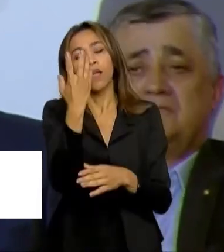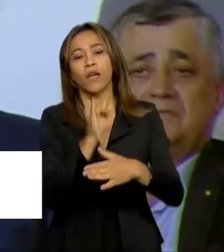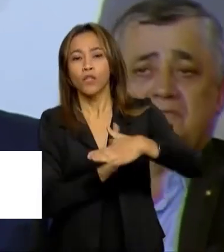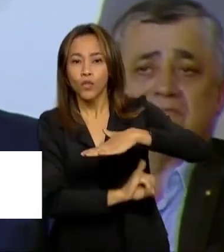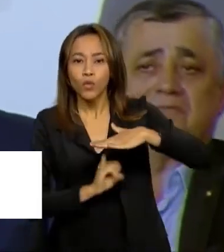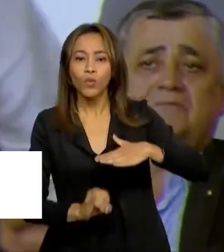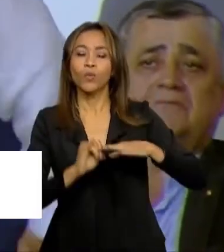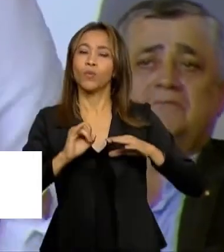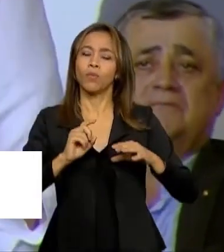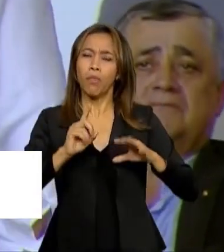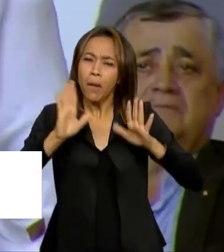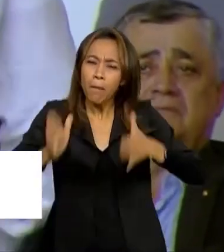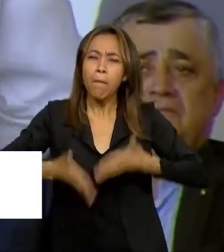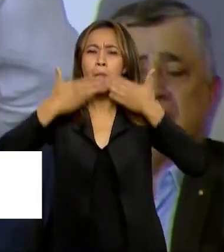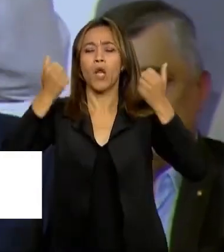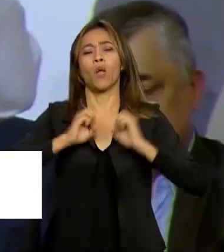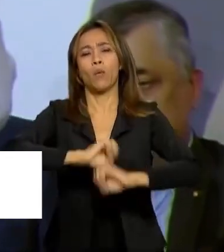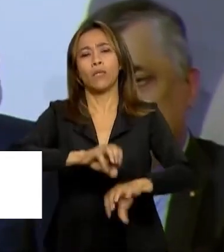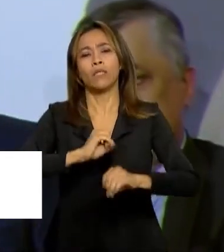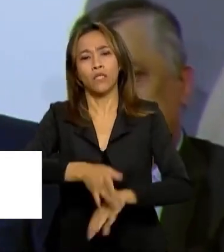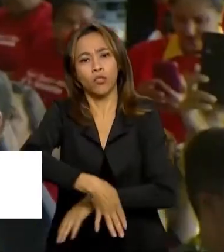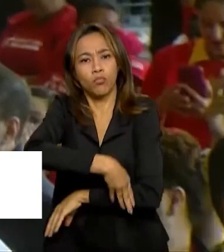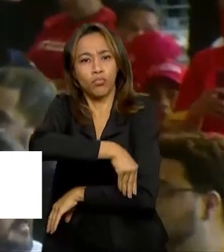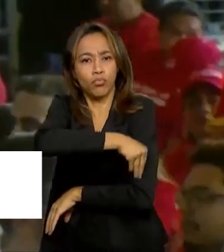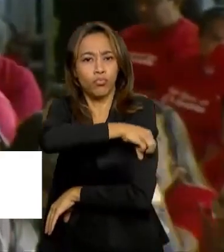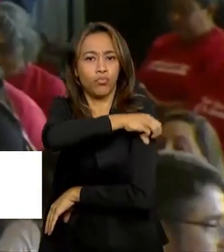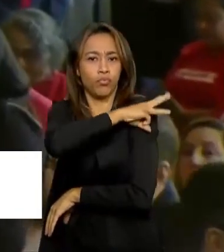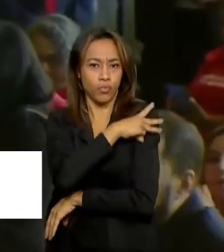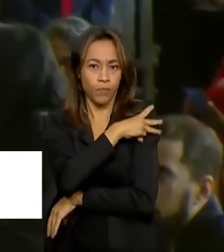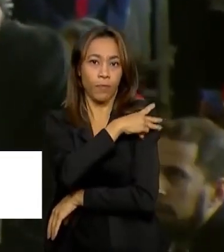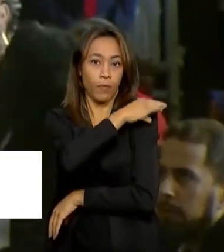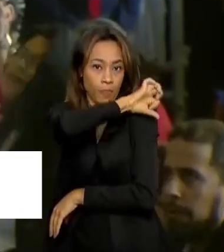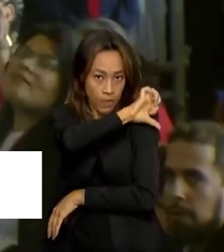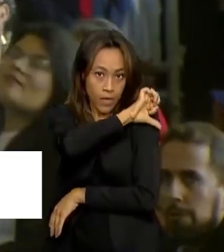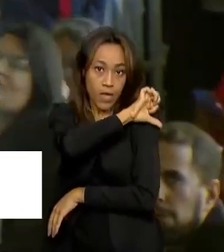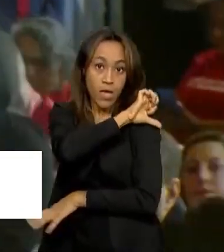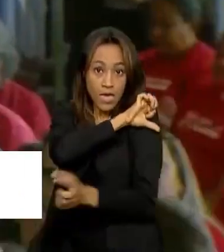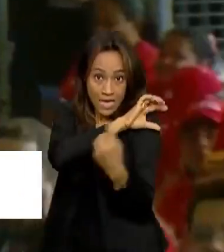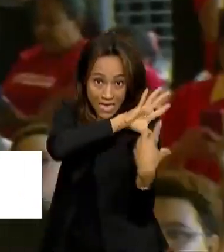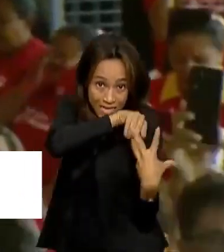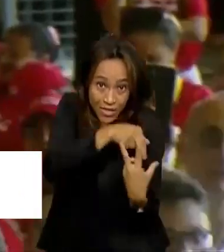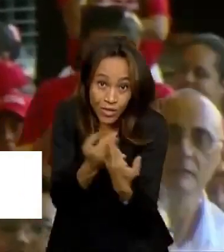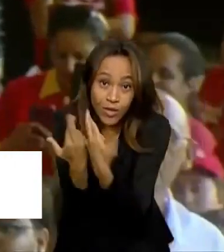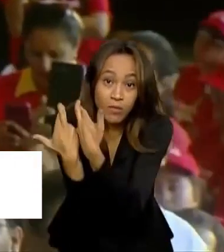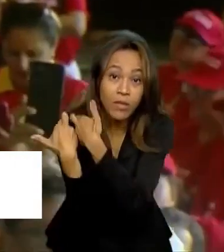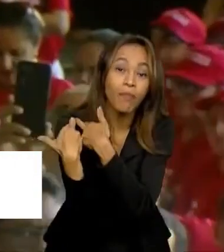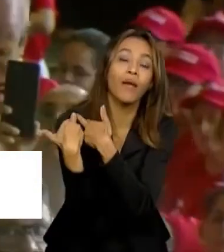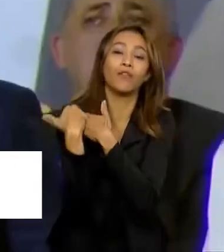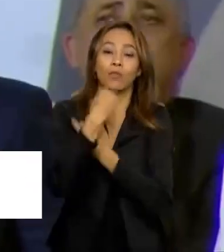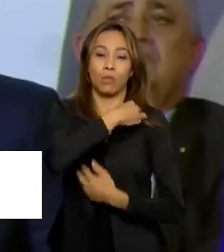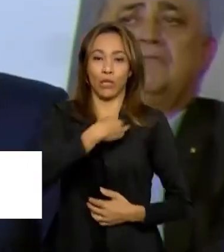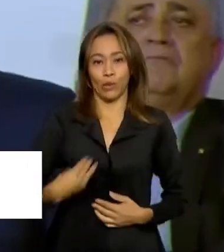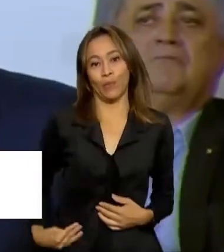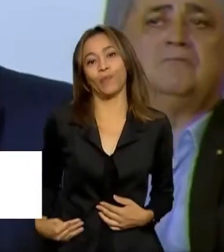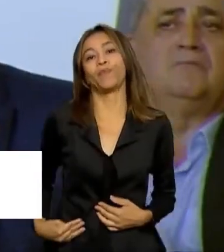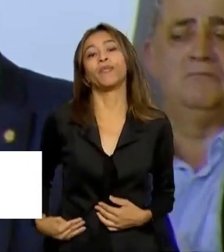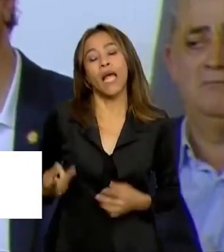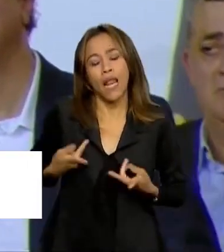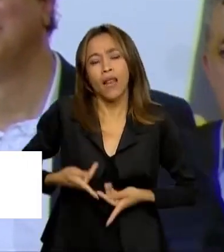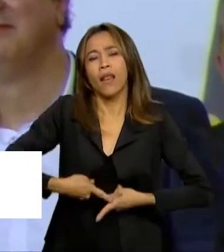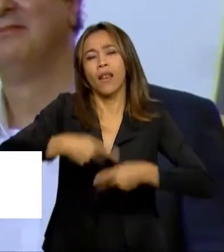melhorar o ensino fundamental. Tudo isso está na sua responsabilidade. É levar para o Brasil a